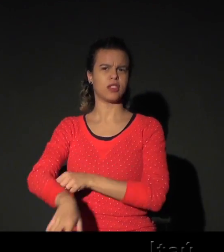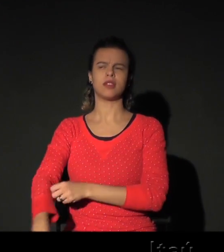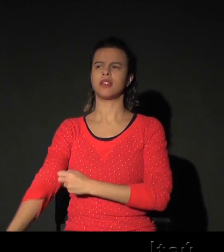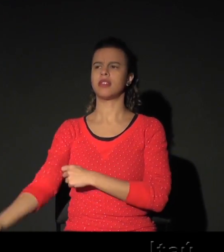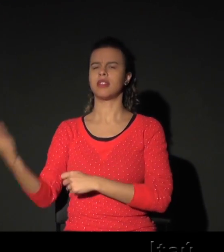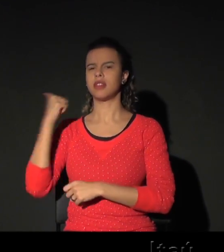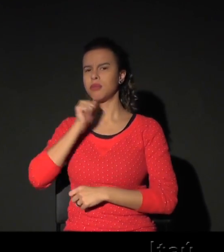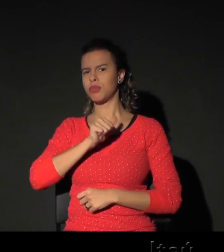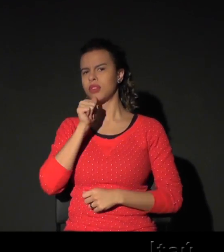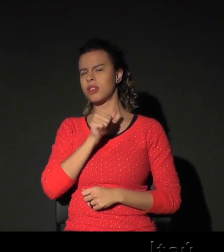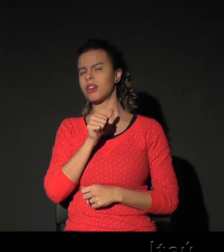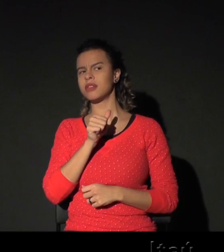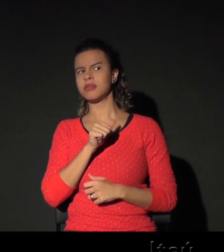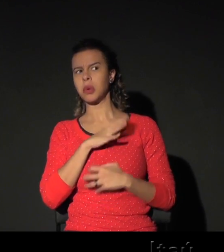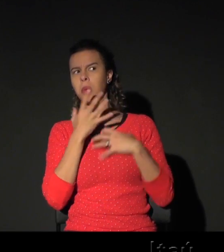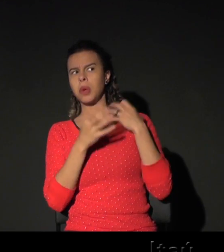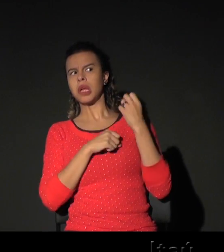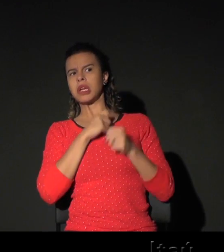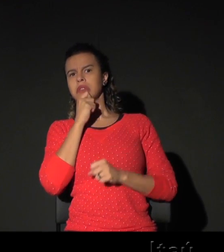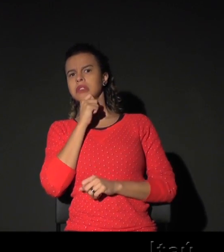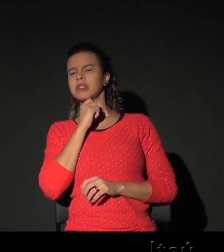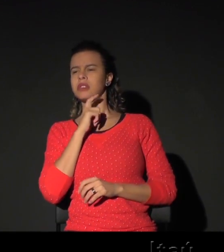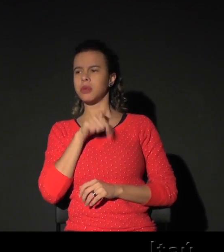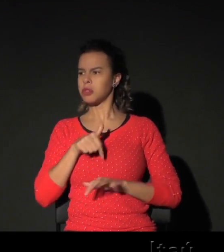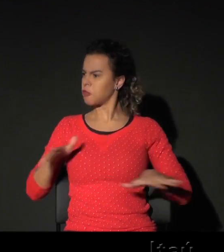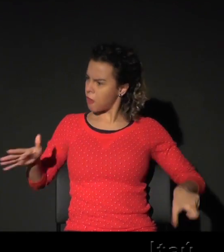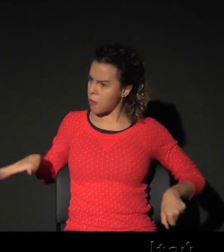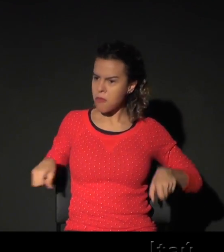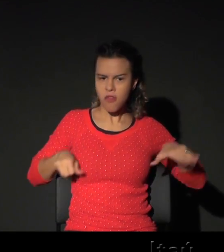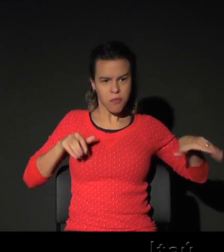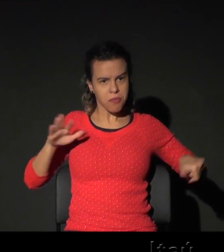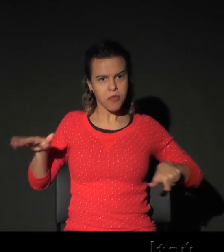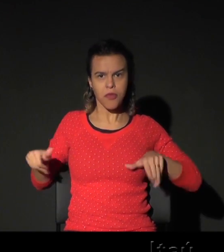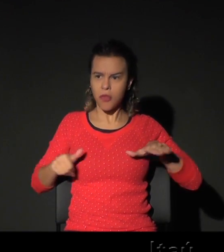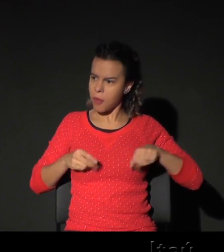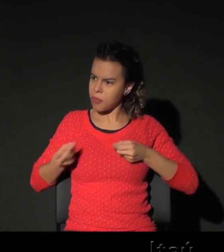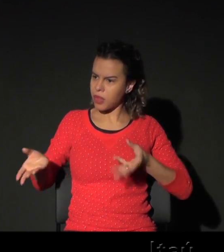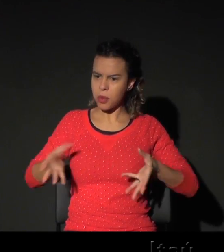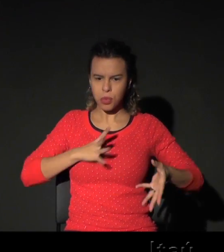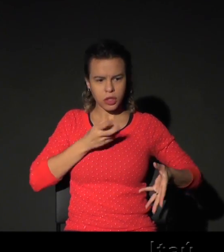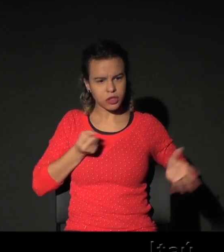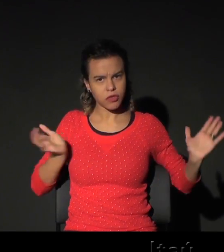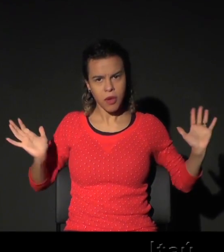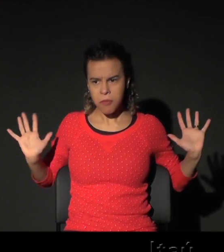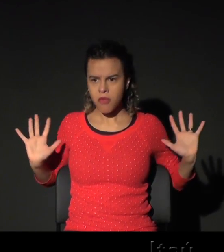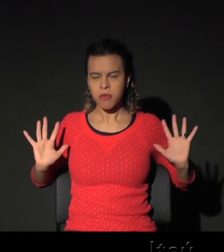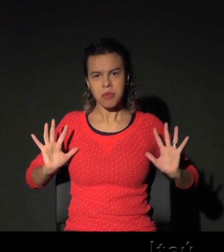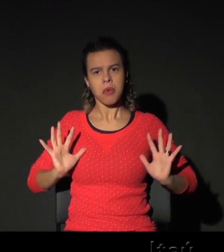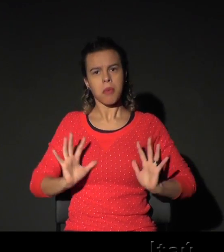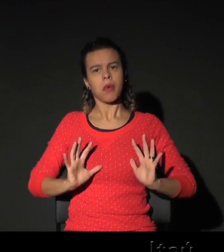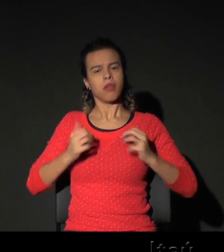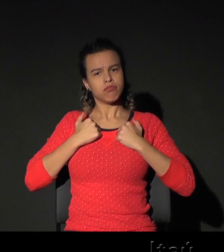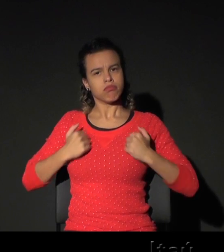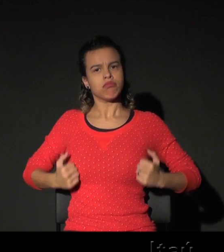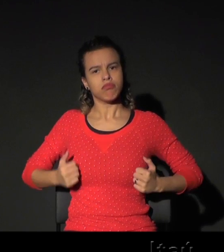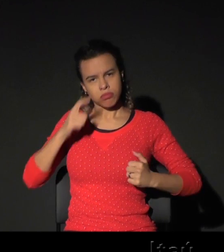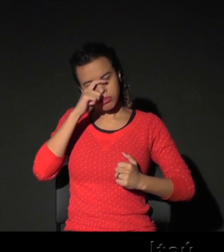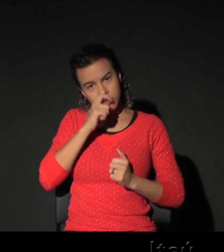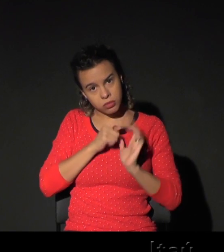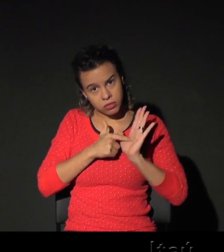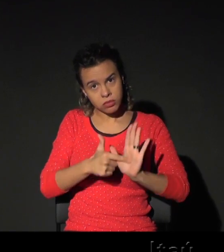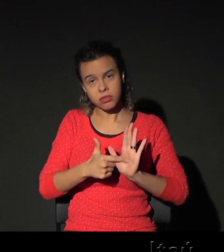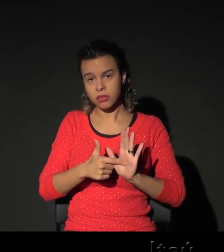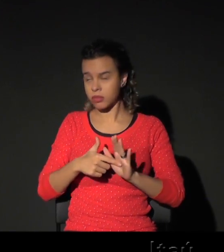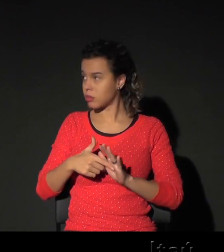coragem né Aos poucos foram encorajando umas as outras a aparecerem na na nessa cena né pública Então essa discussão da